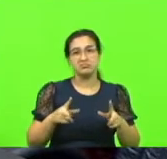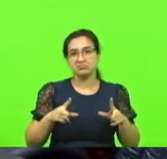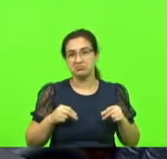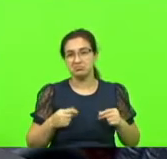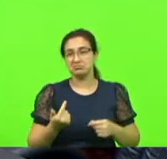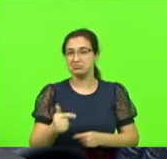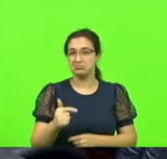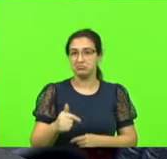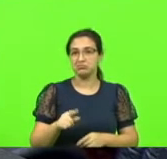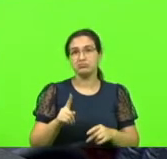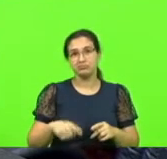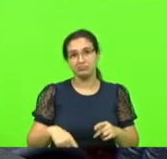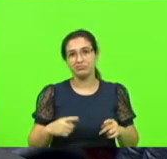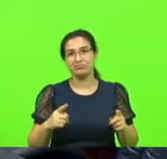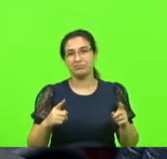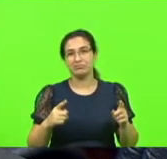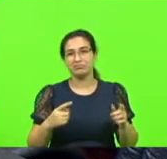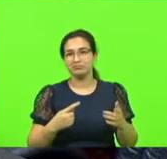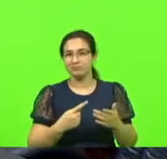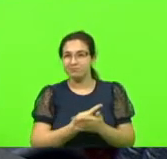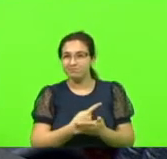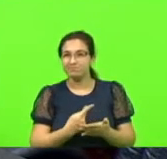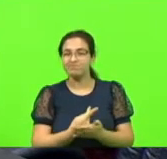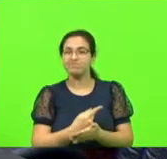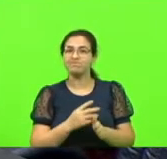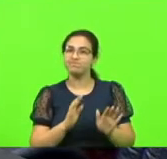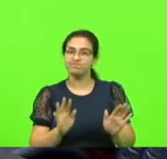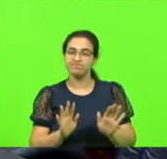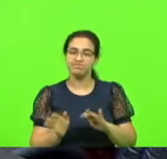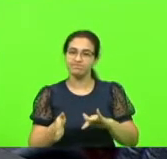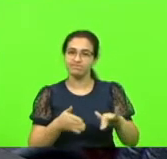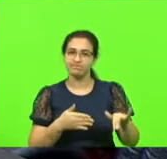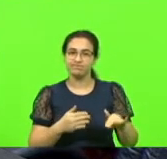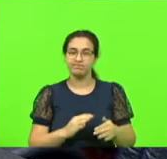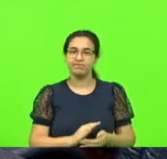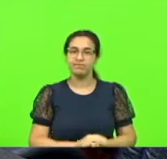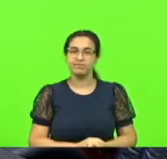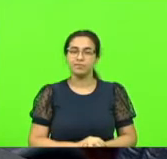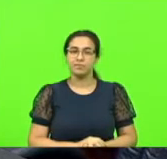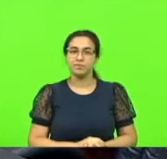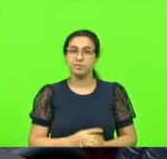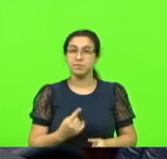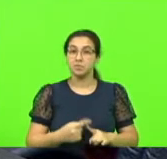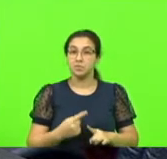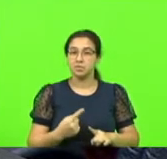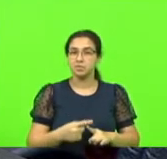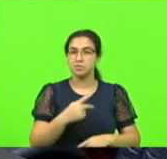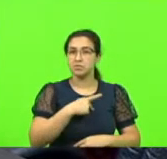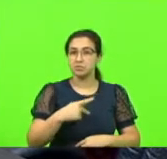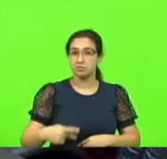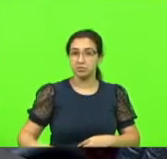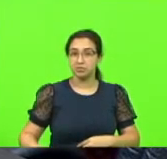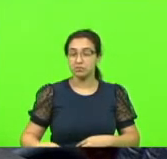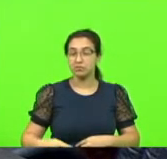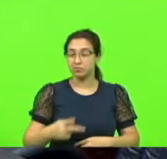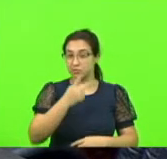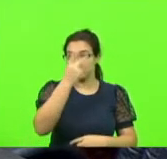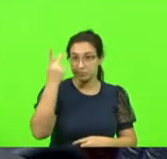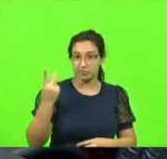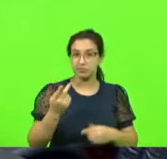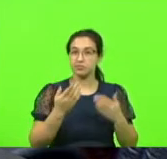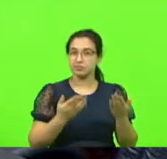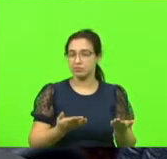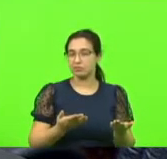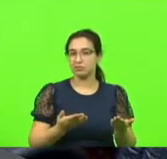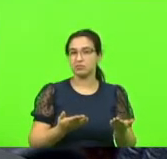é questionável, porque a pessoa em questão, ela, segundo